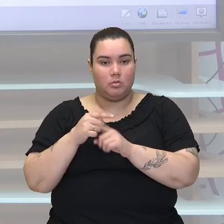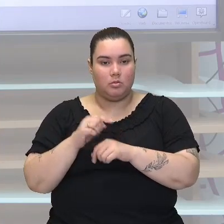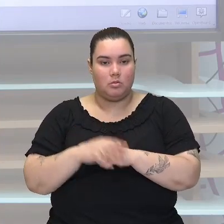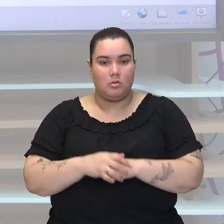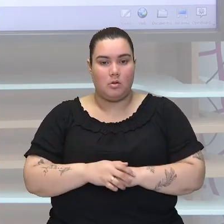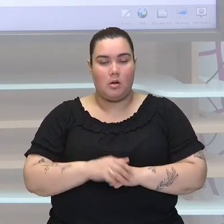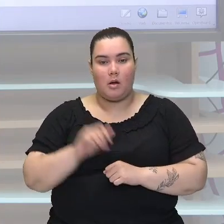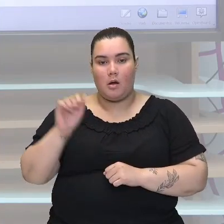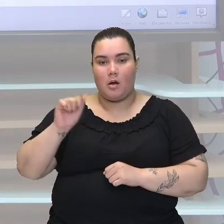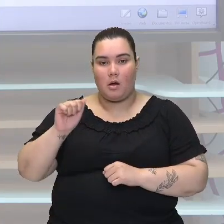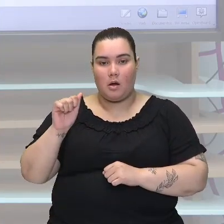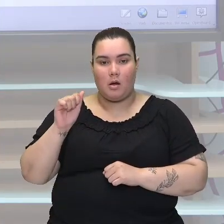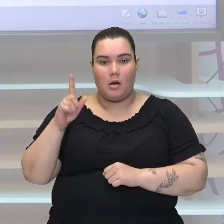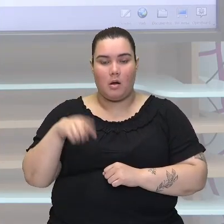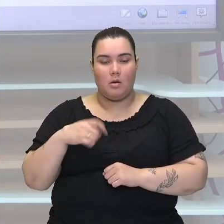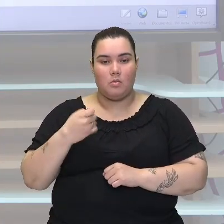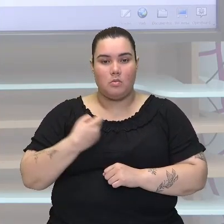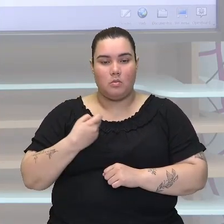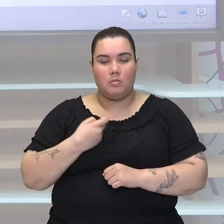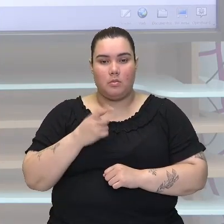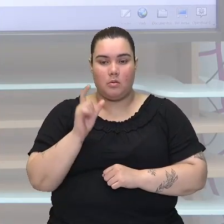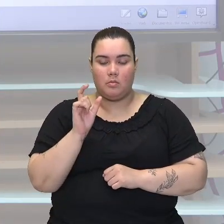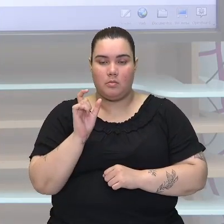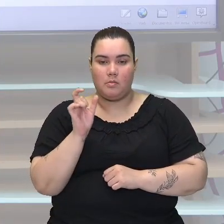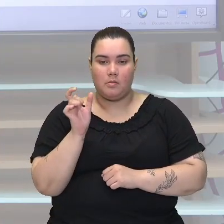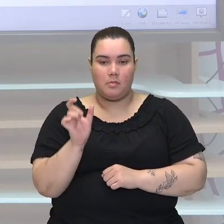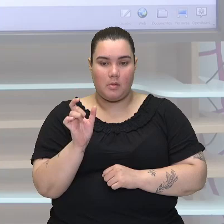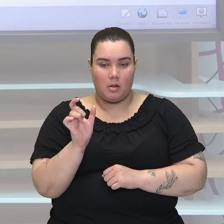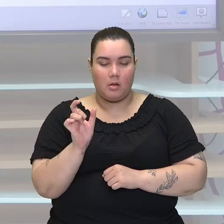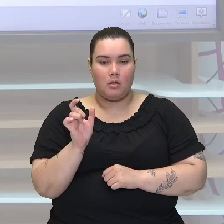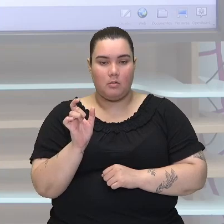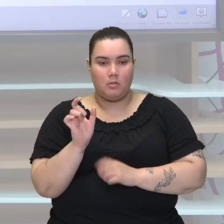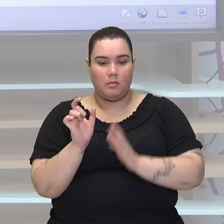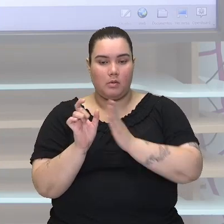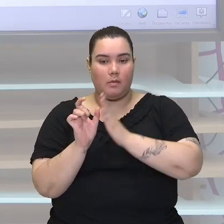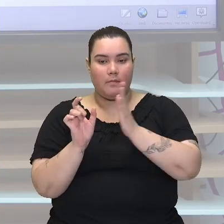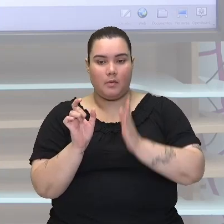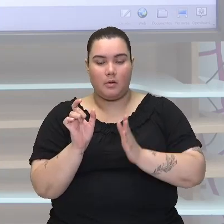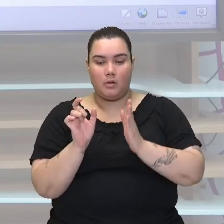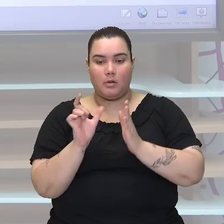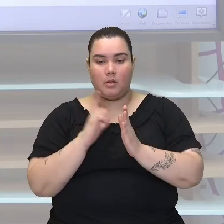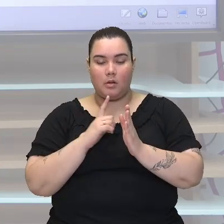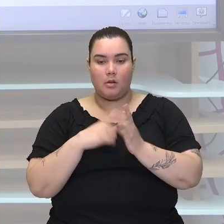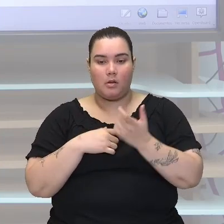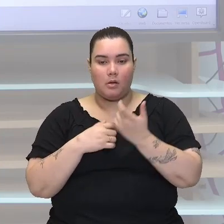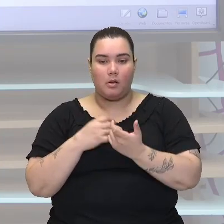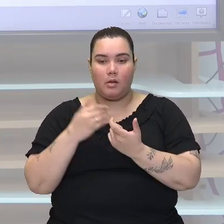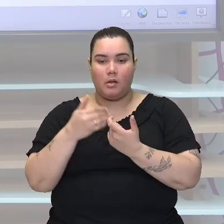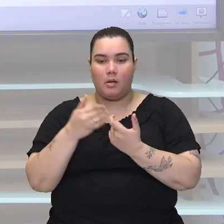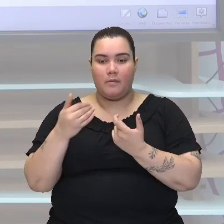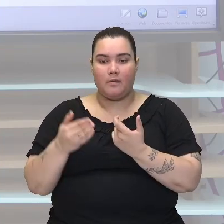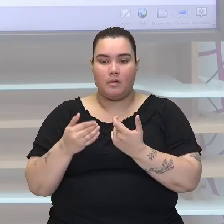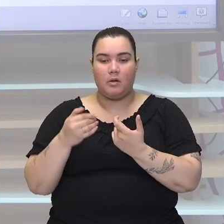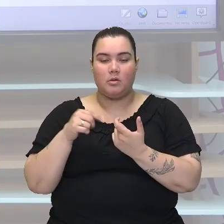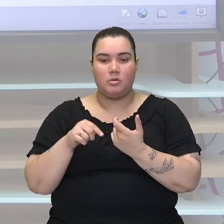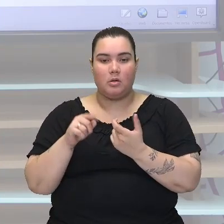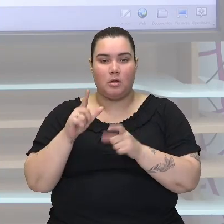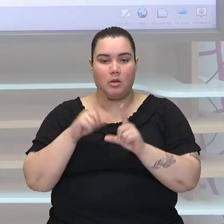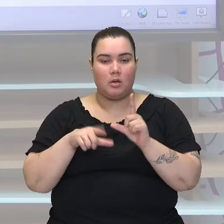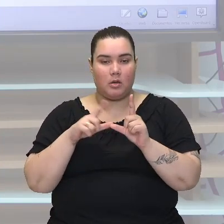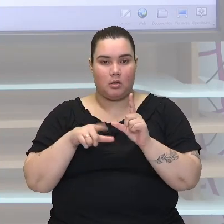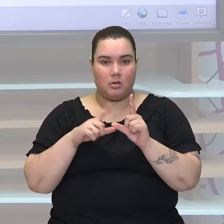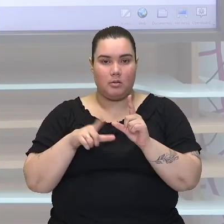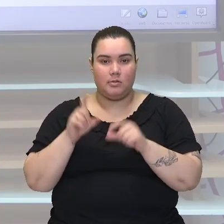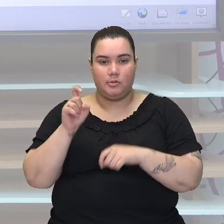quem é A? A é esse termo que fica na frente aqui do x ao quadrado, tá? É esse coeficiente, é